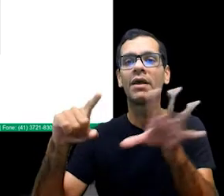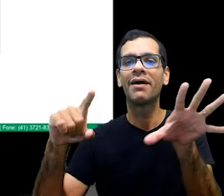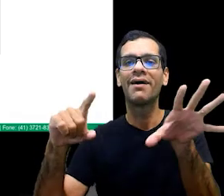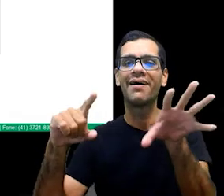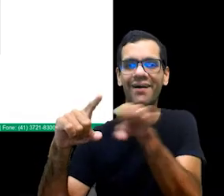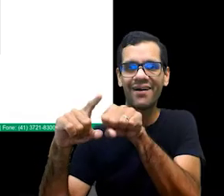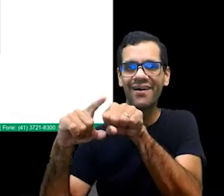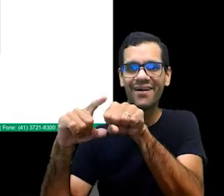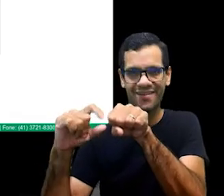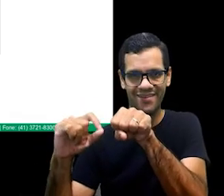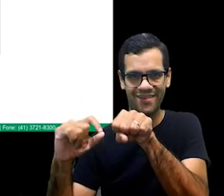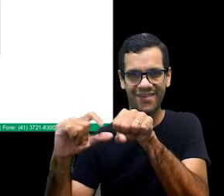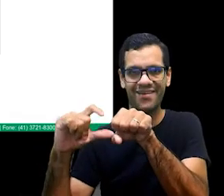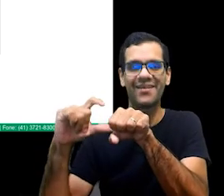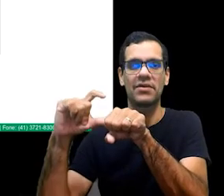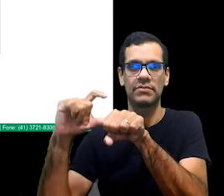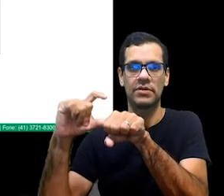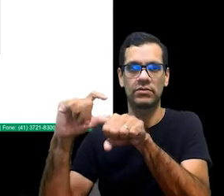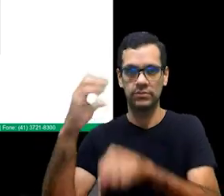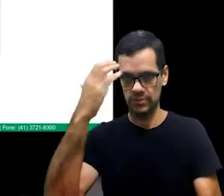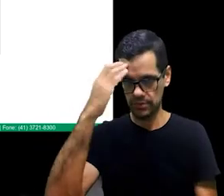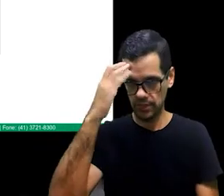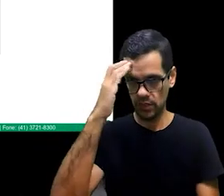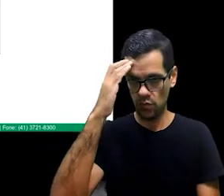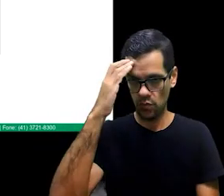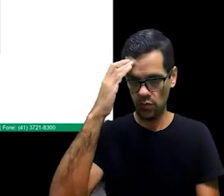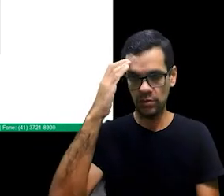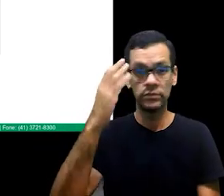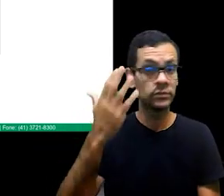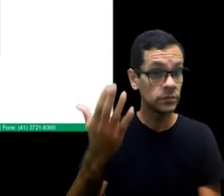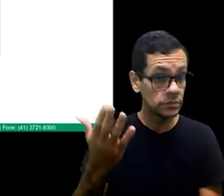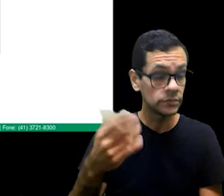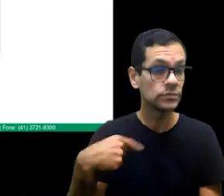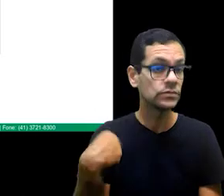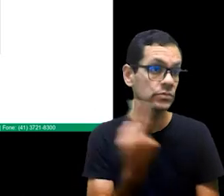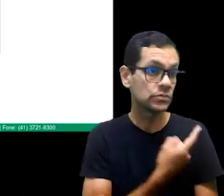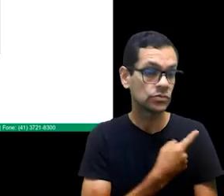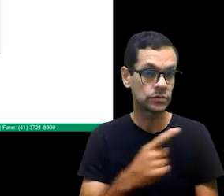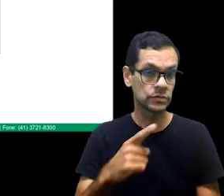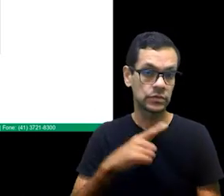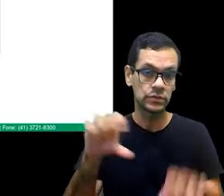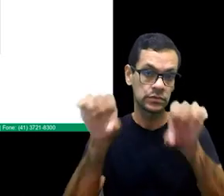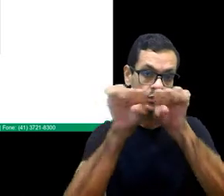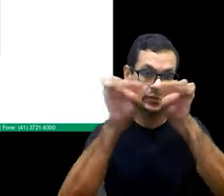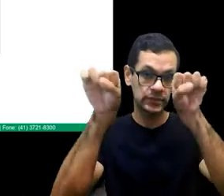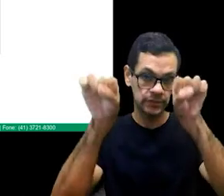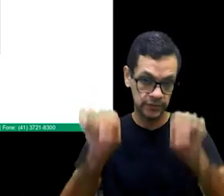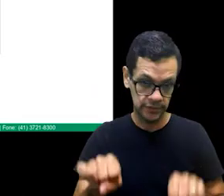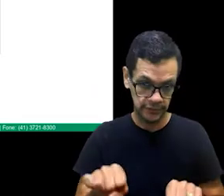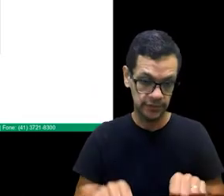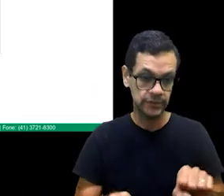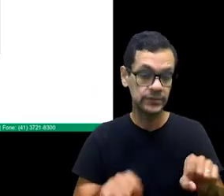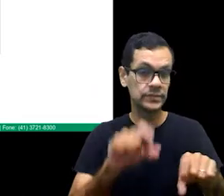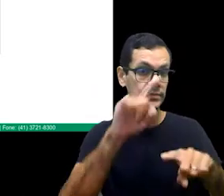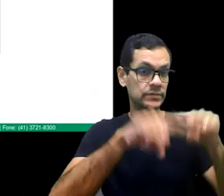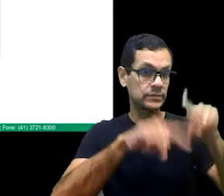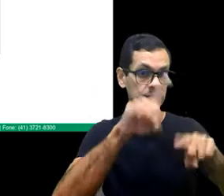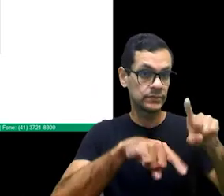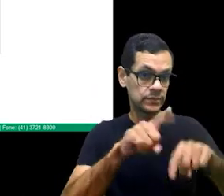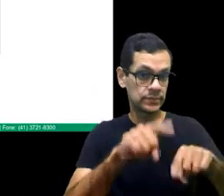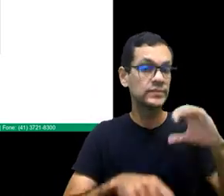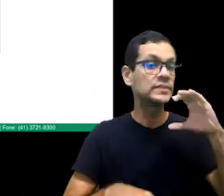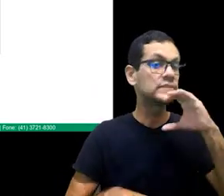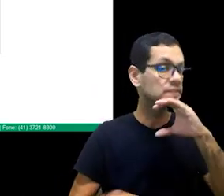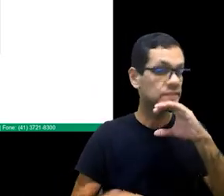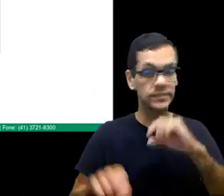esquentou. Para um corpo esquentar, ele precisa absorver energia. Então veja, nós temos um sistema formado por um corpo que esfriou e